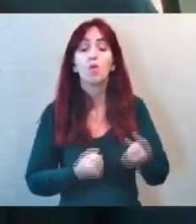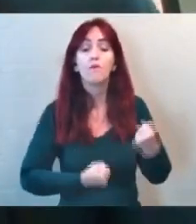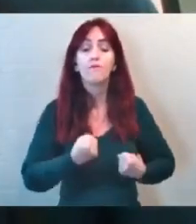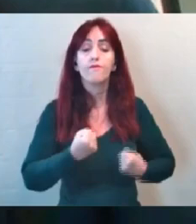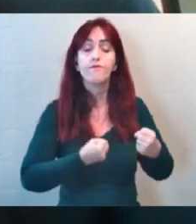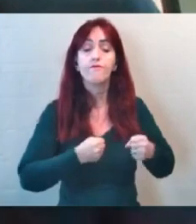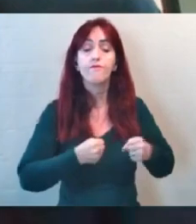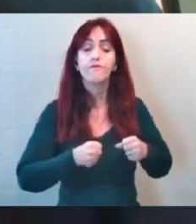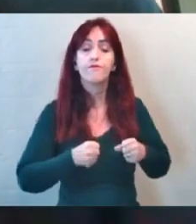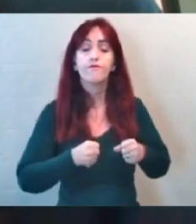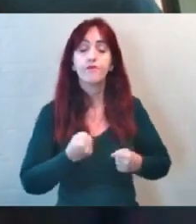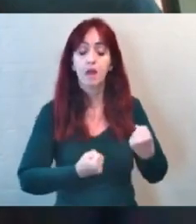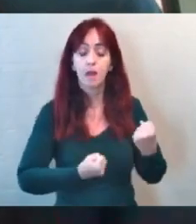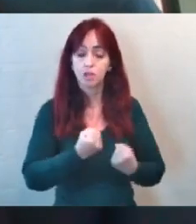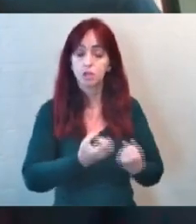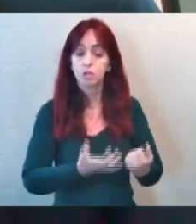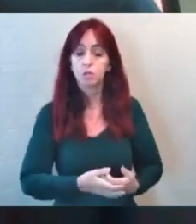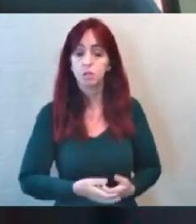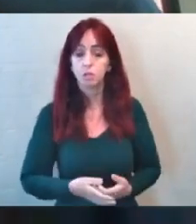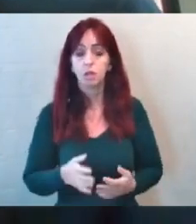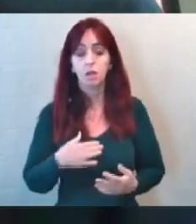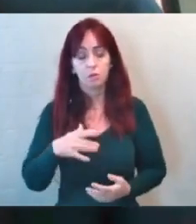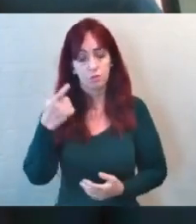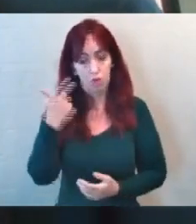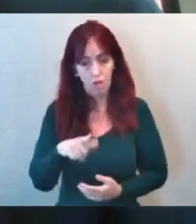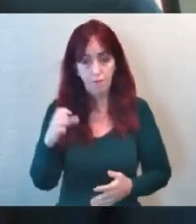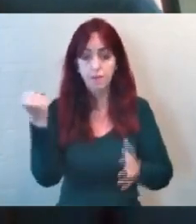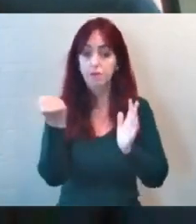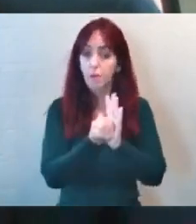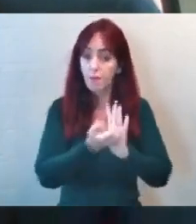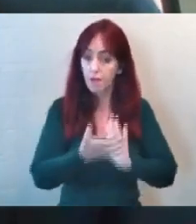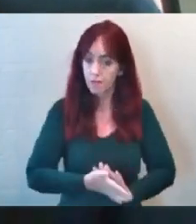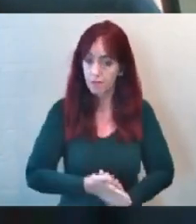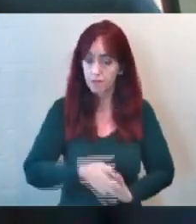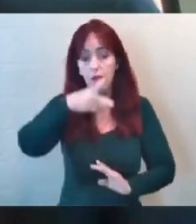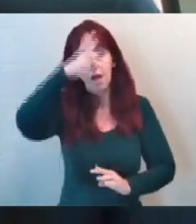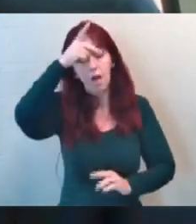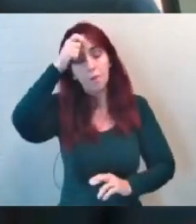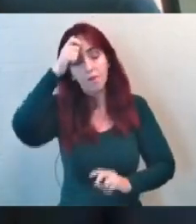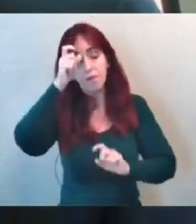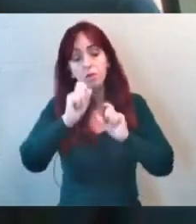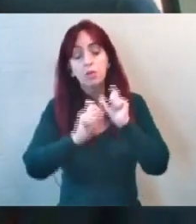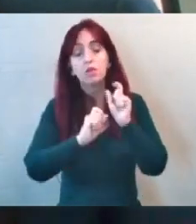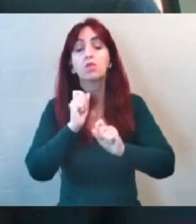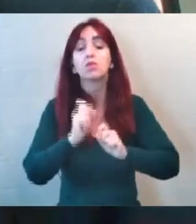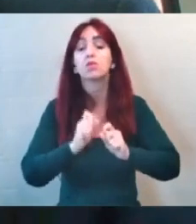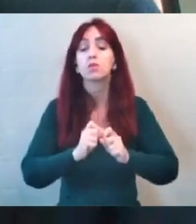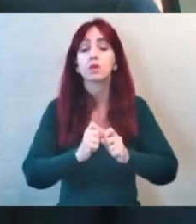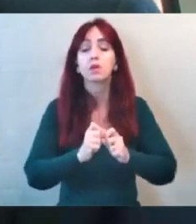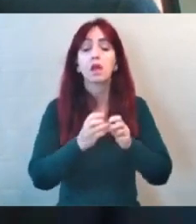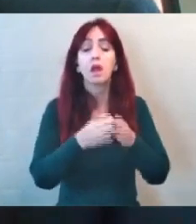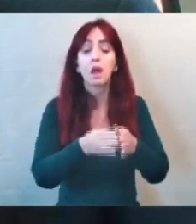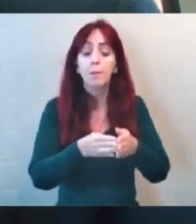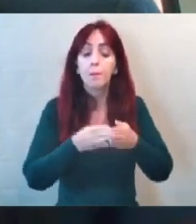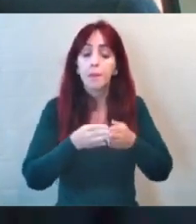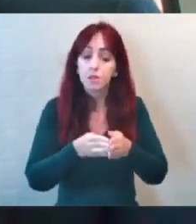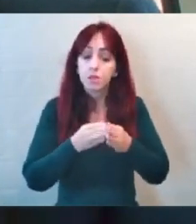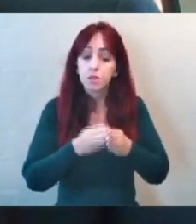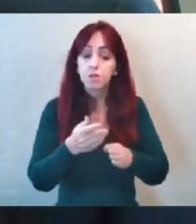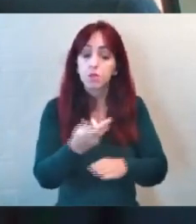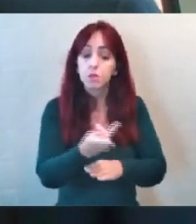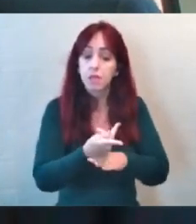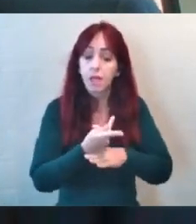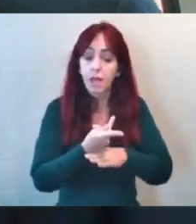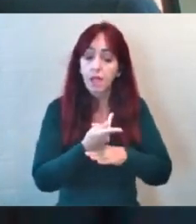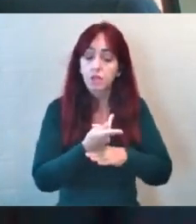Não. Bom, vou repetir para ficar registrado, né? A prefeitura emite pedidos de